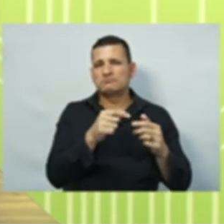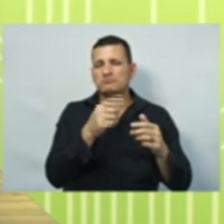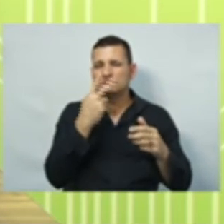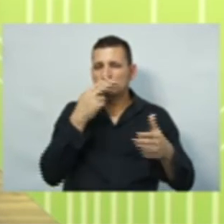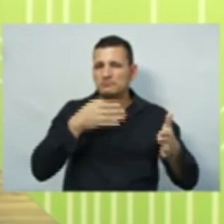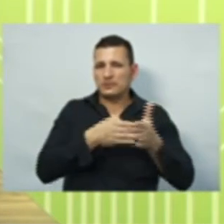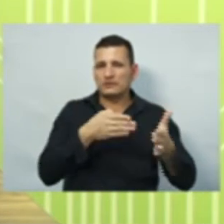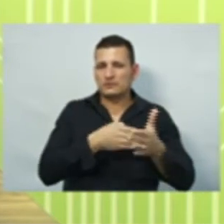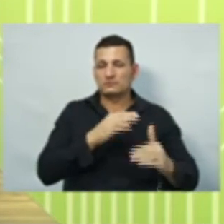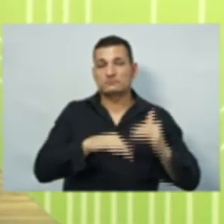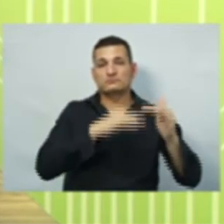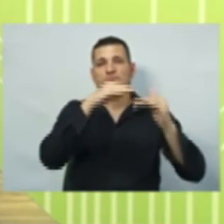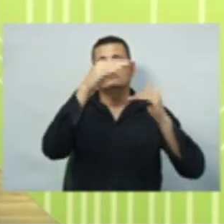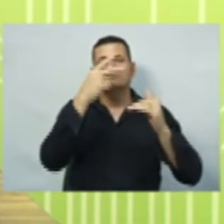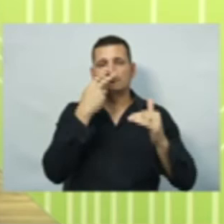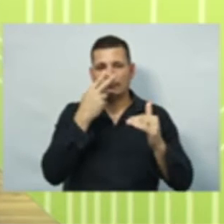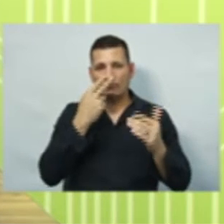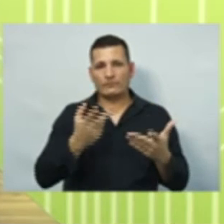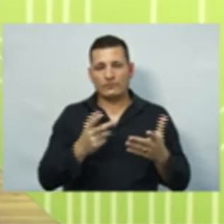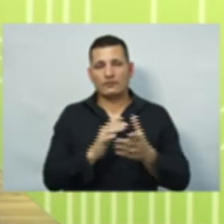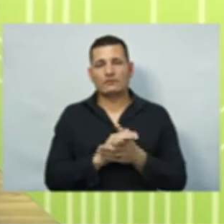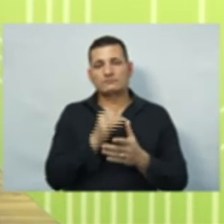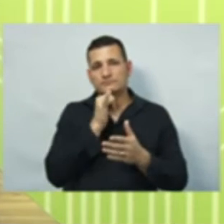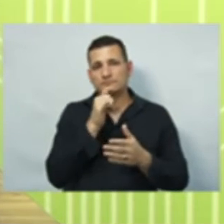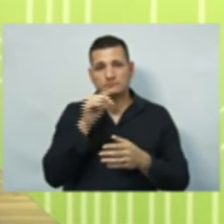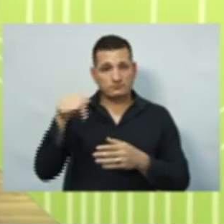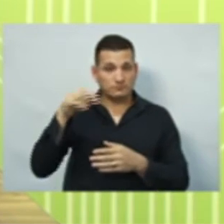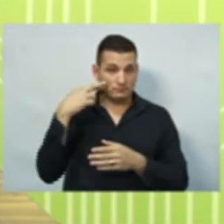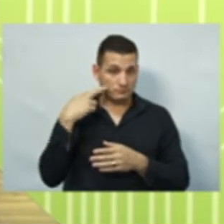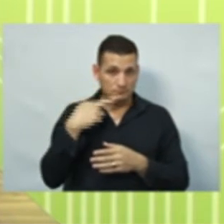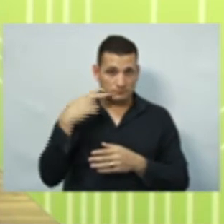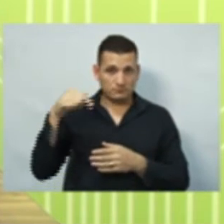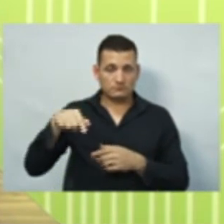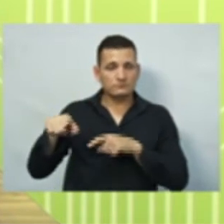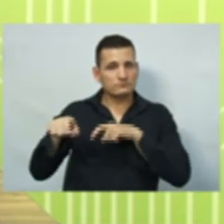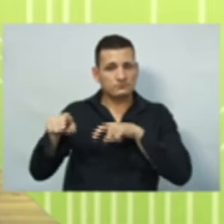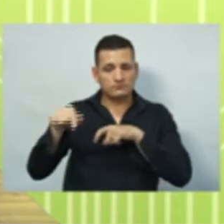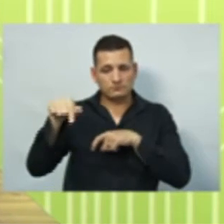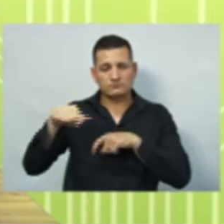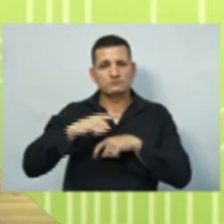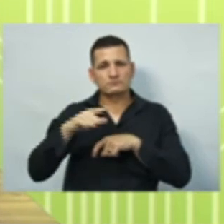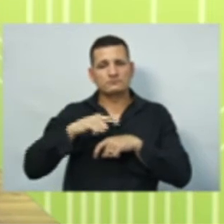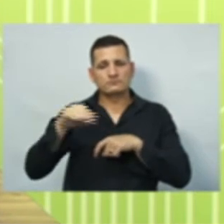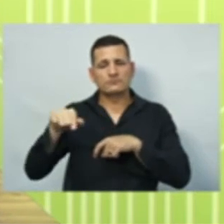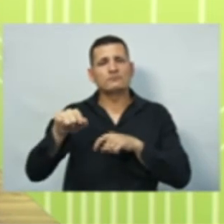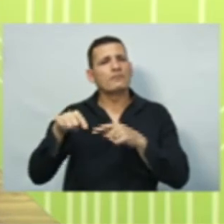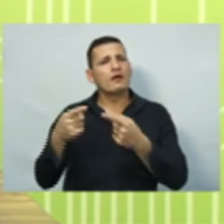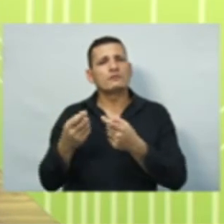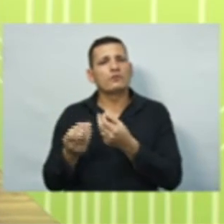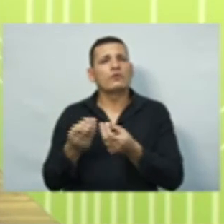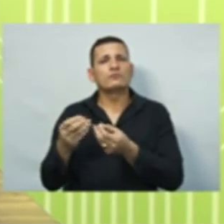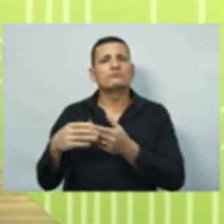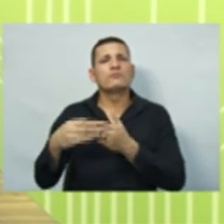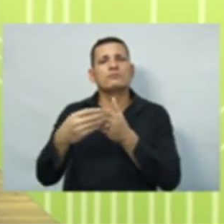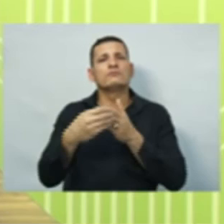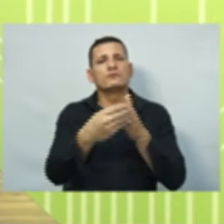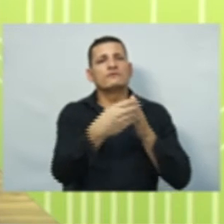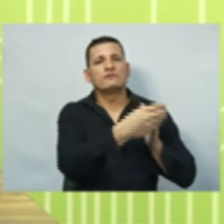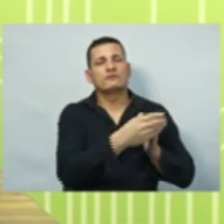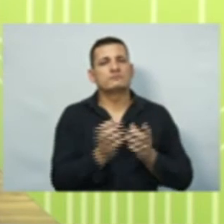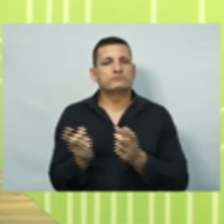econômico. Por exemplo, se a gente tem bastante produção agrícola aqui em Rondônia, mas a gente tem dificuldade de escoar essa produção para outras